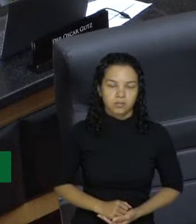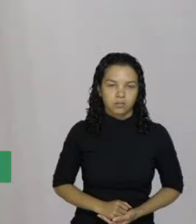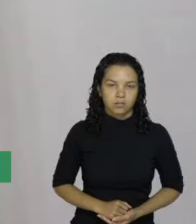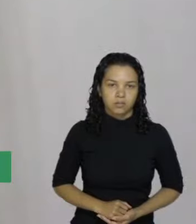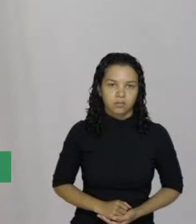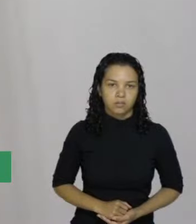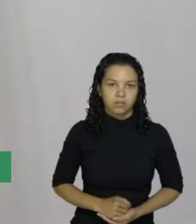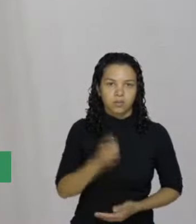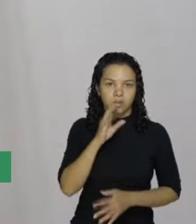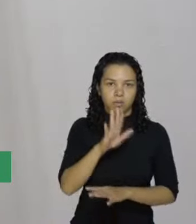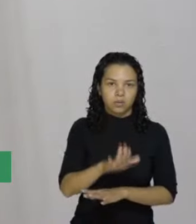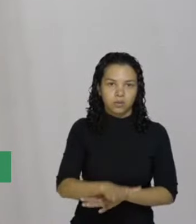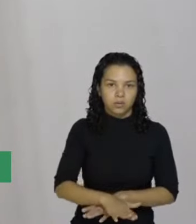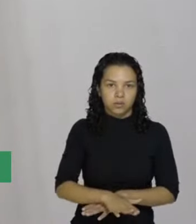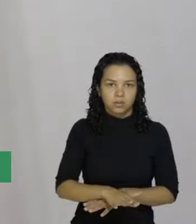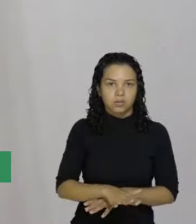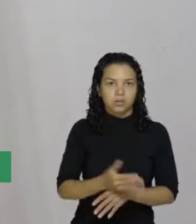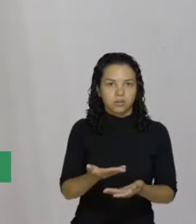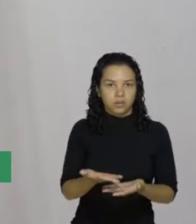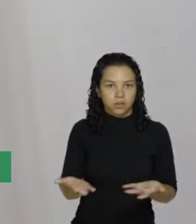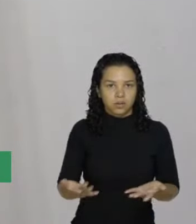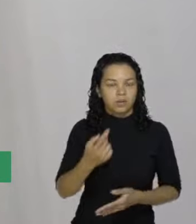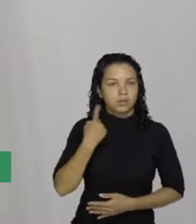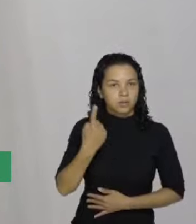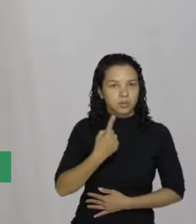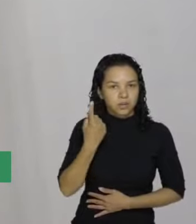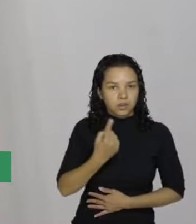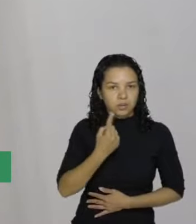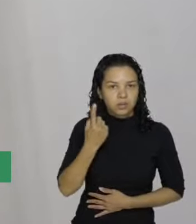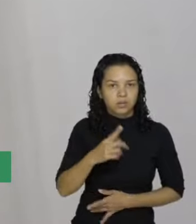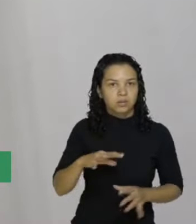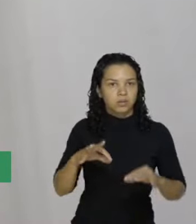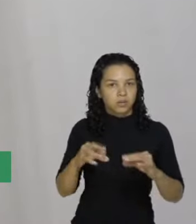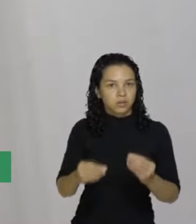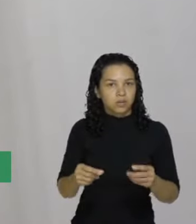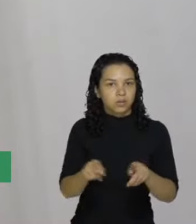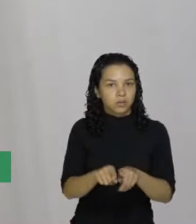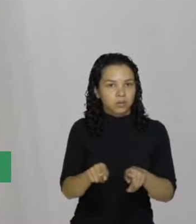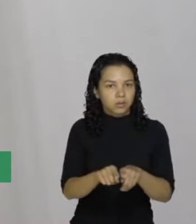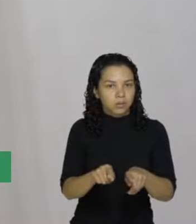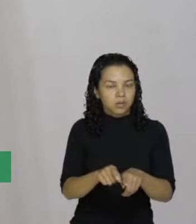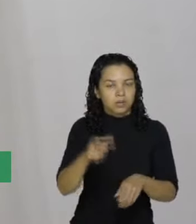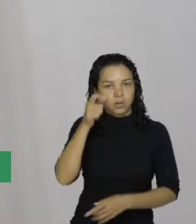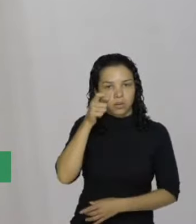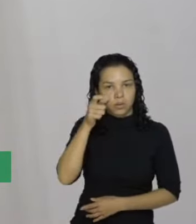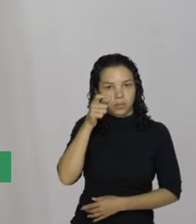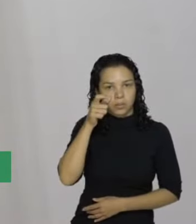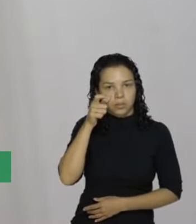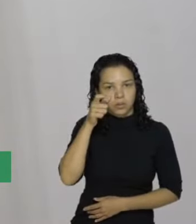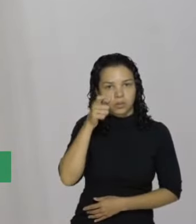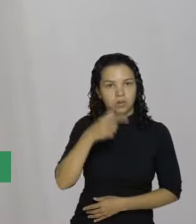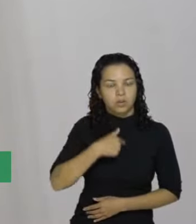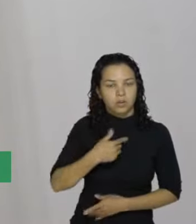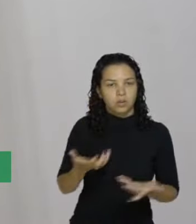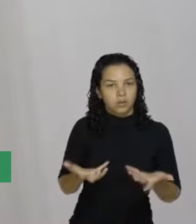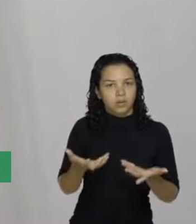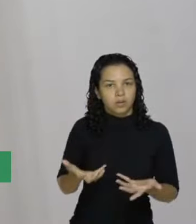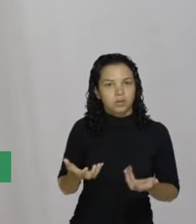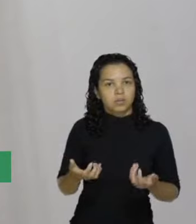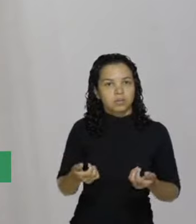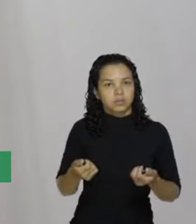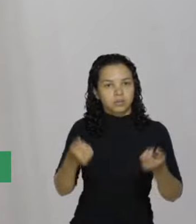carnaval. Boa tarde, senhores deputados, senhoras deputadas e também a todos que nos acompanham. Eu quero, aqui em